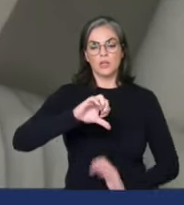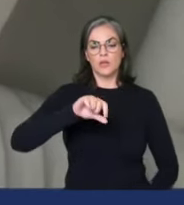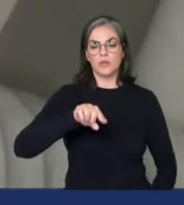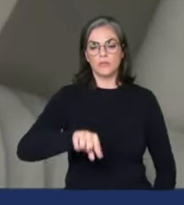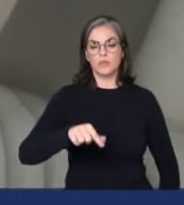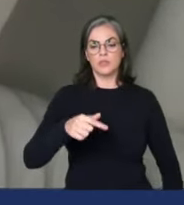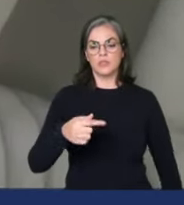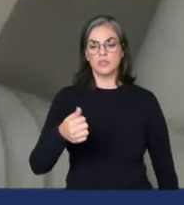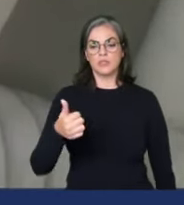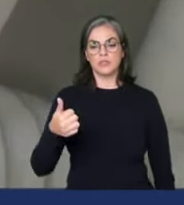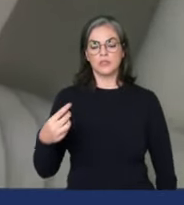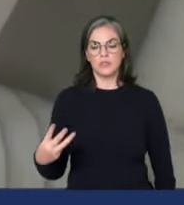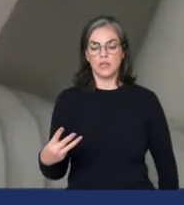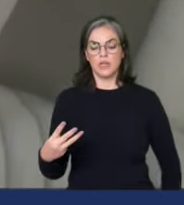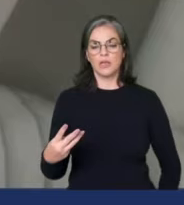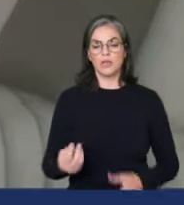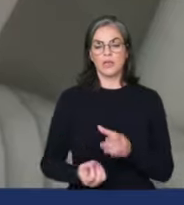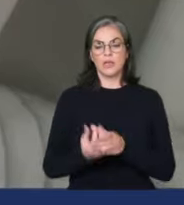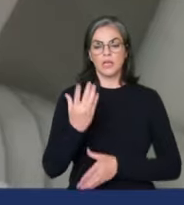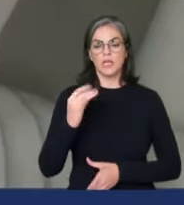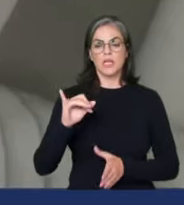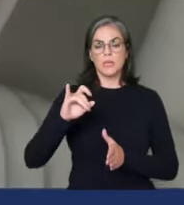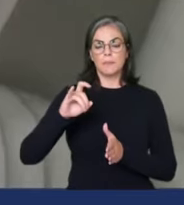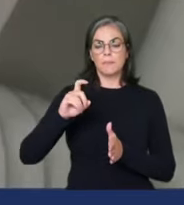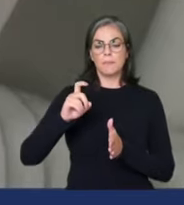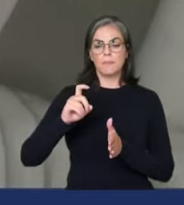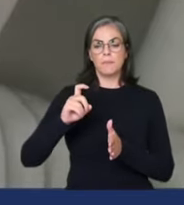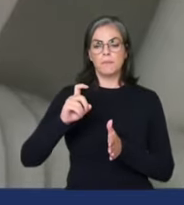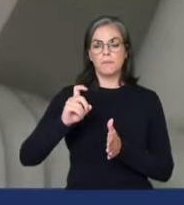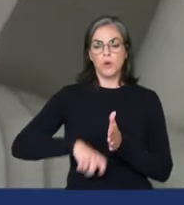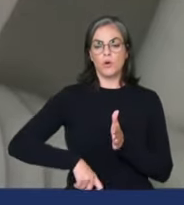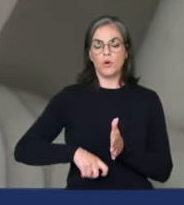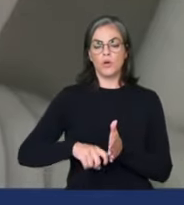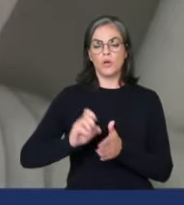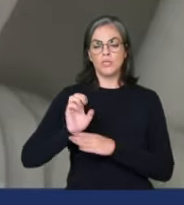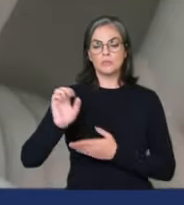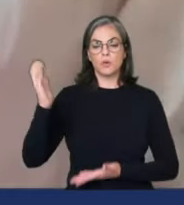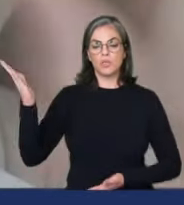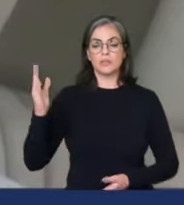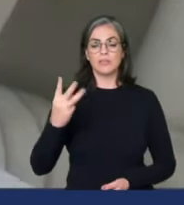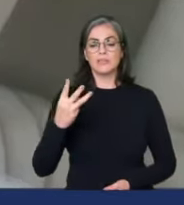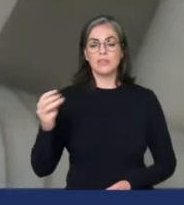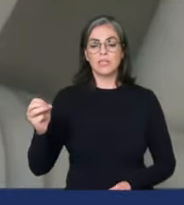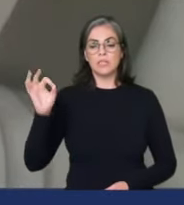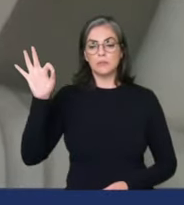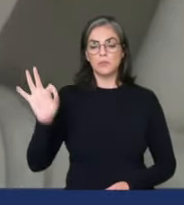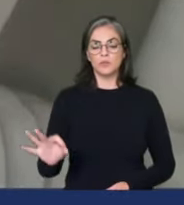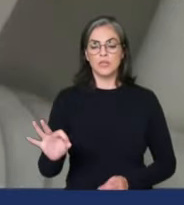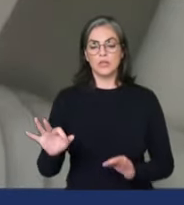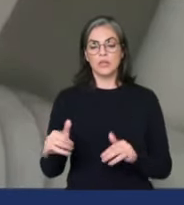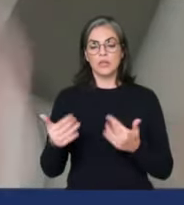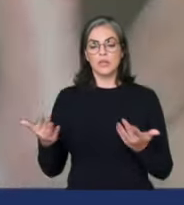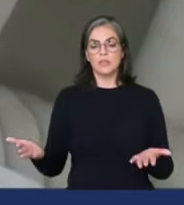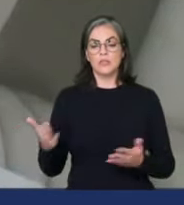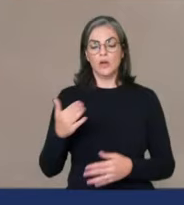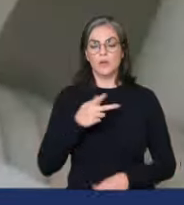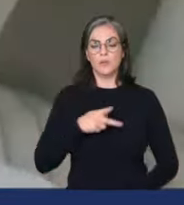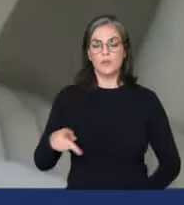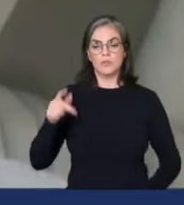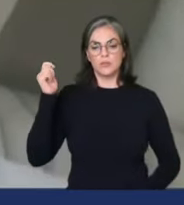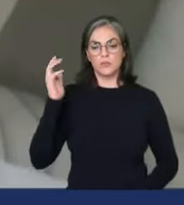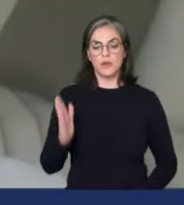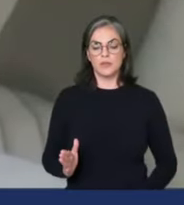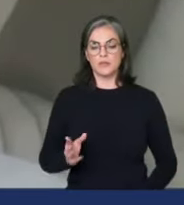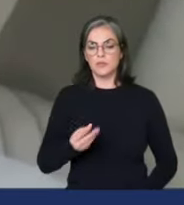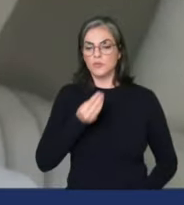9.713 estabelece um imposto de exportação de 30%. Então, o presidente da República, ao invés de falar que o